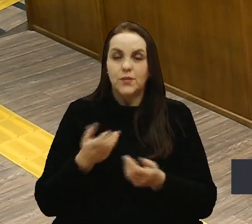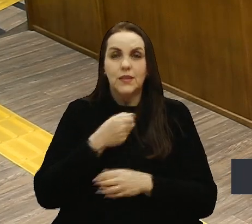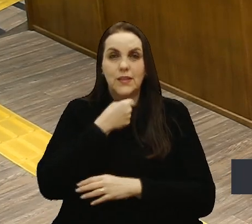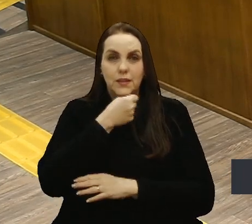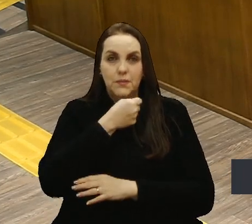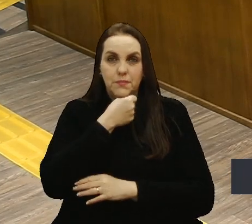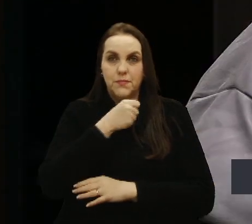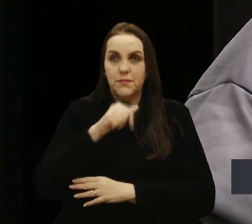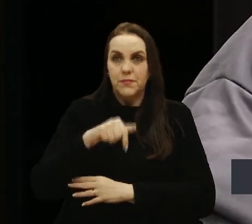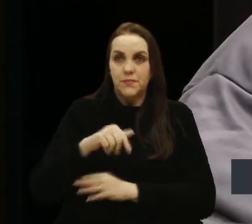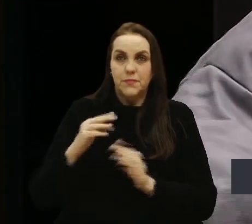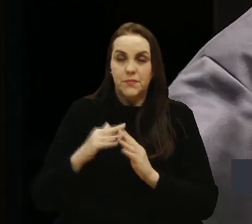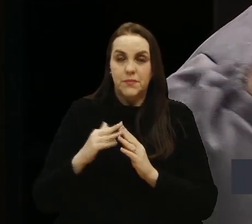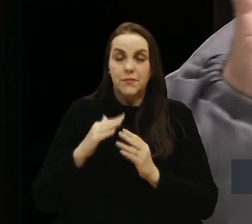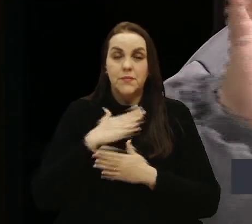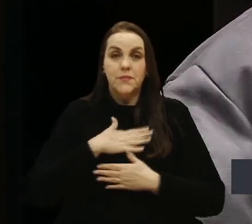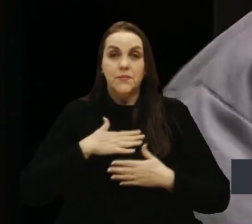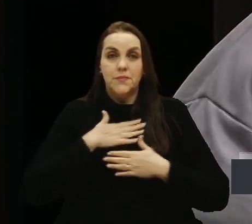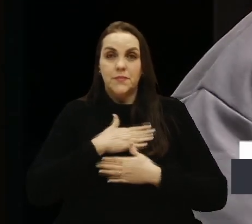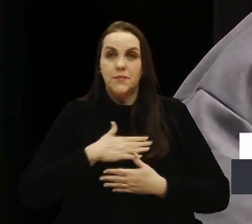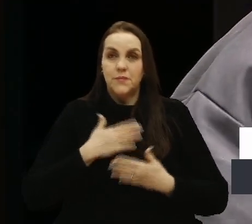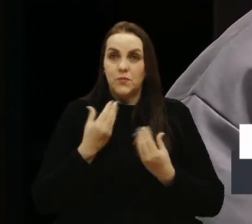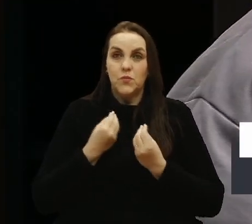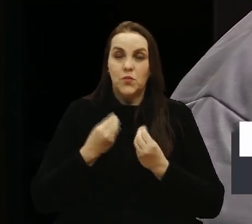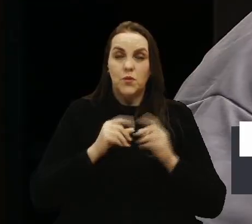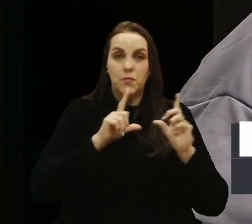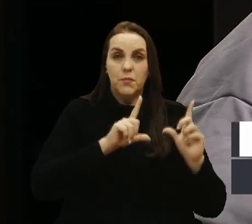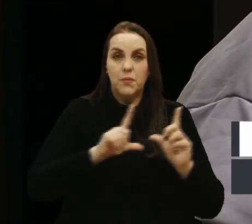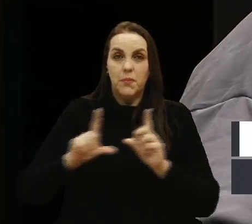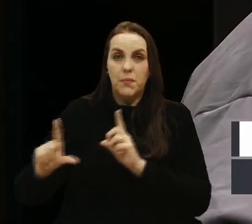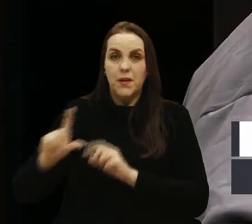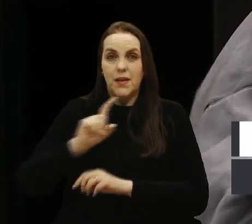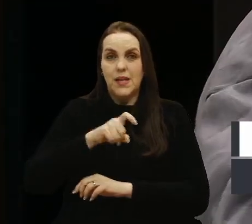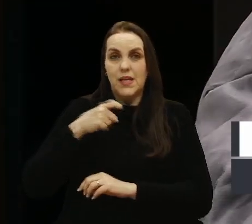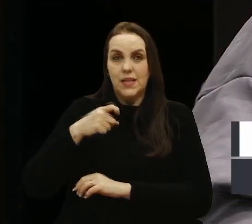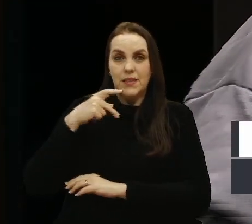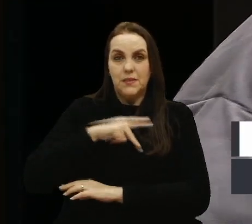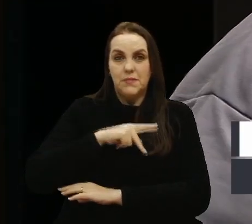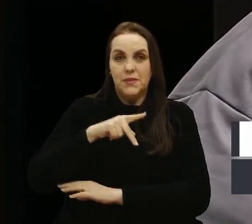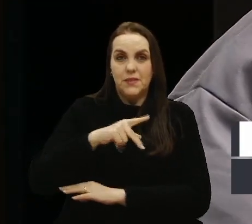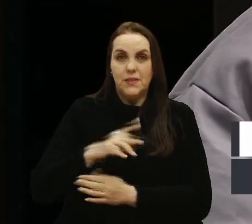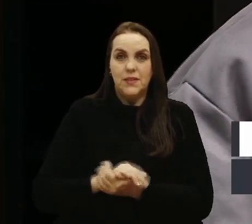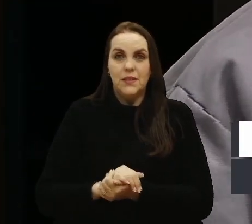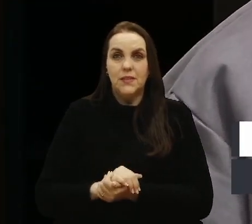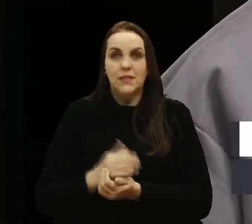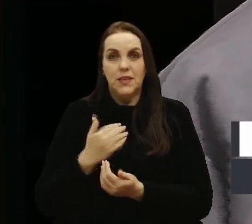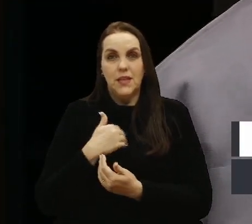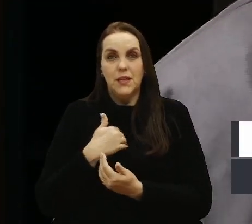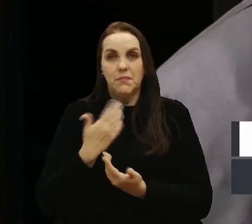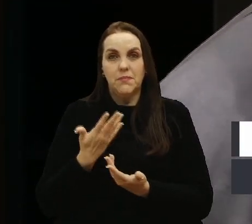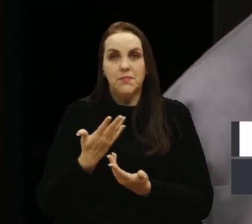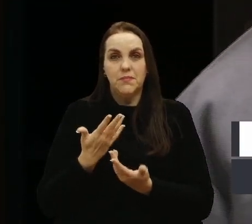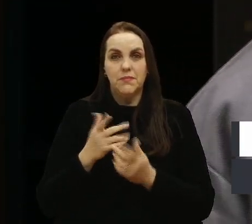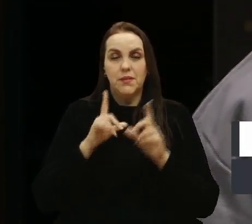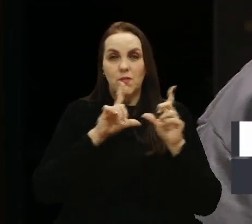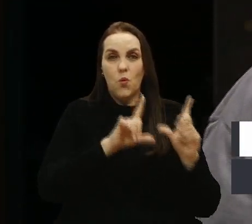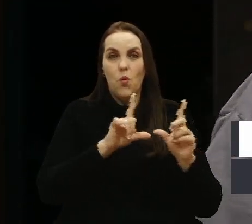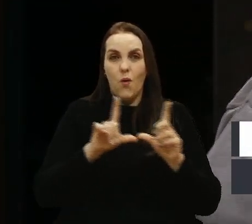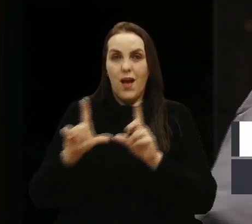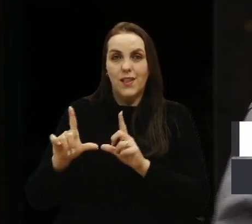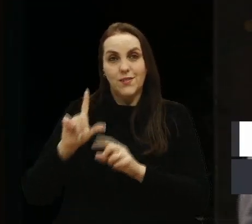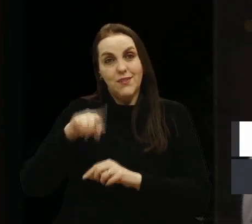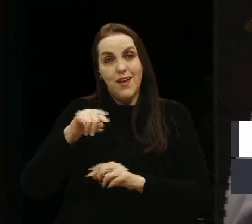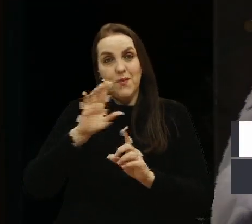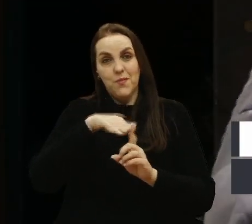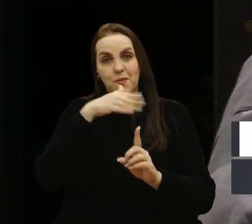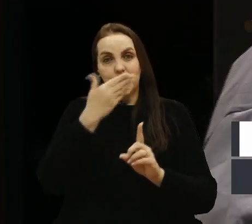eu me sentia estando na galeria dos ex-presidentes. Diz que é meio bucólico virar quadro, né? Mas, enfim, é uma homenagem